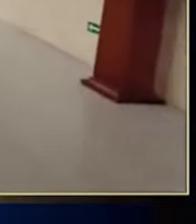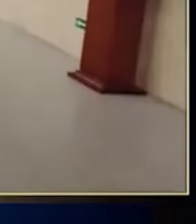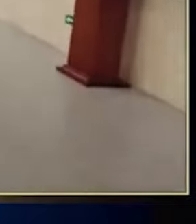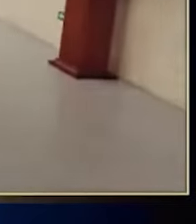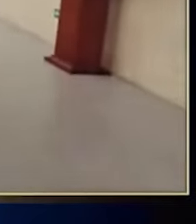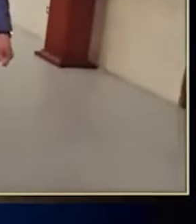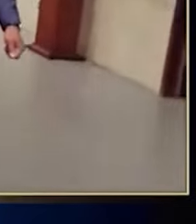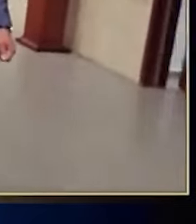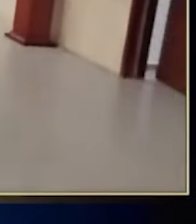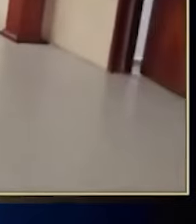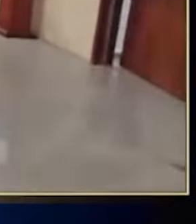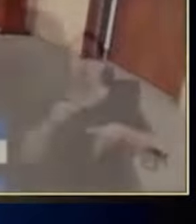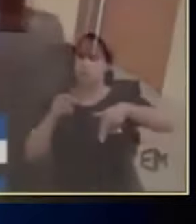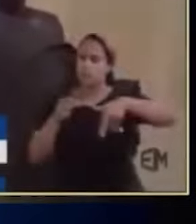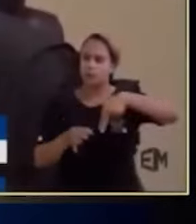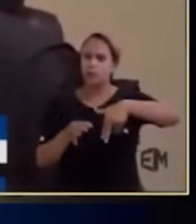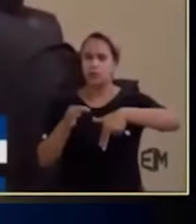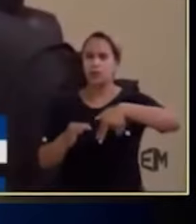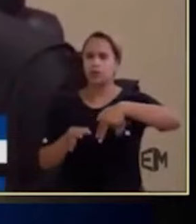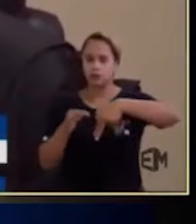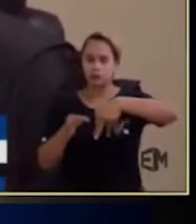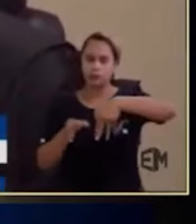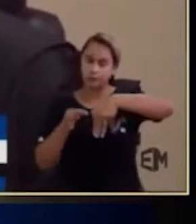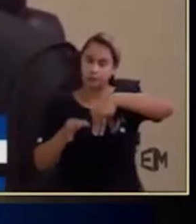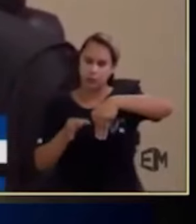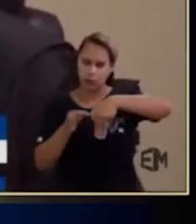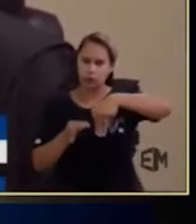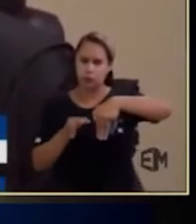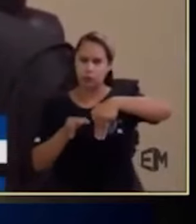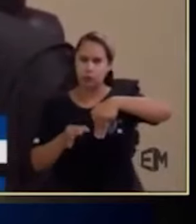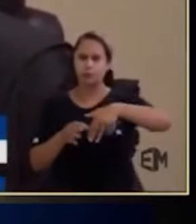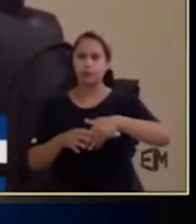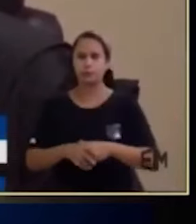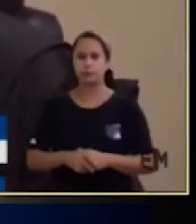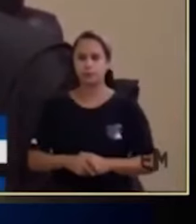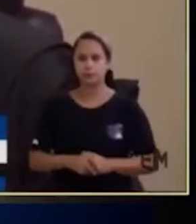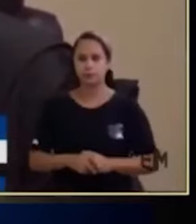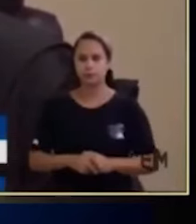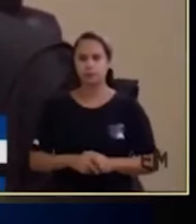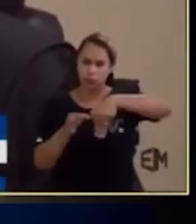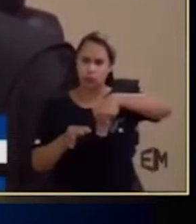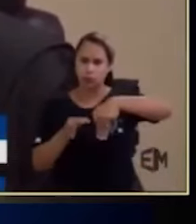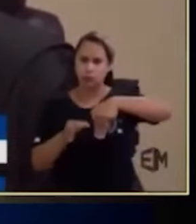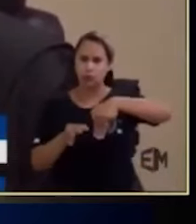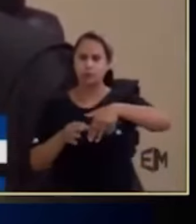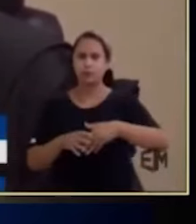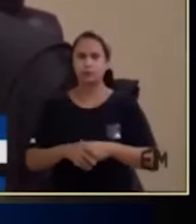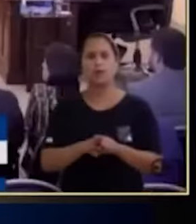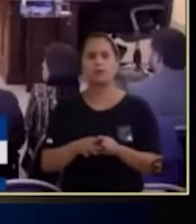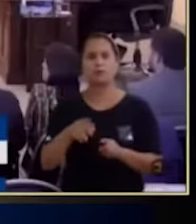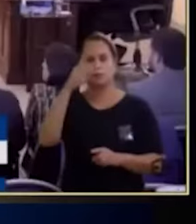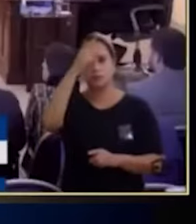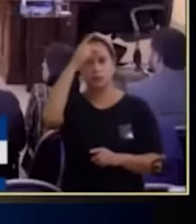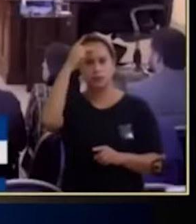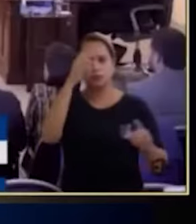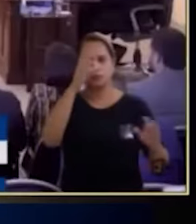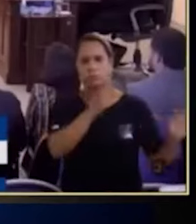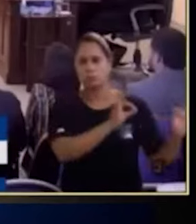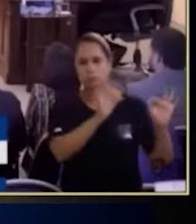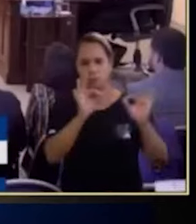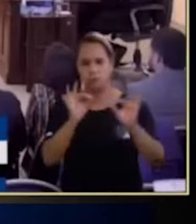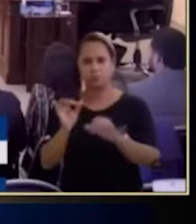inclusive que não houve prova de que foi beneficiado as legendas né o PT o PL